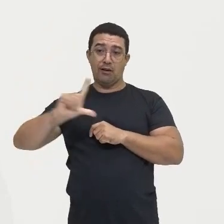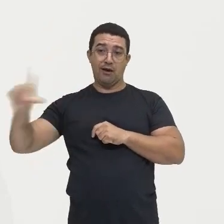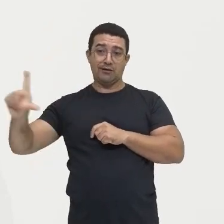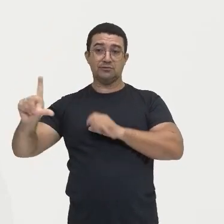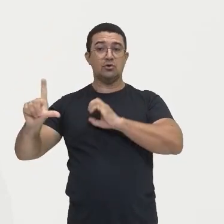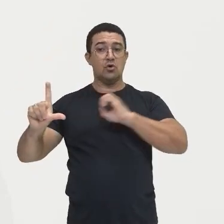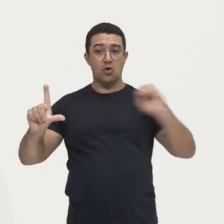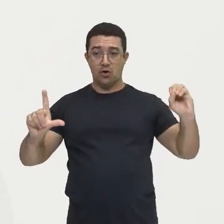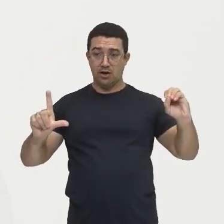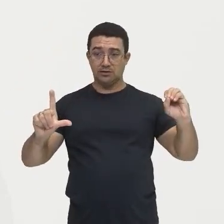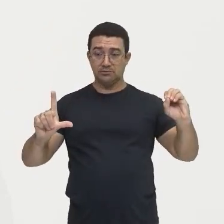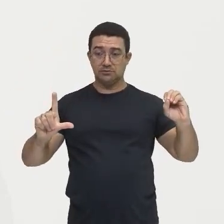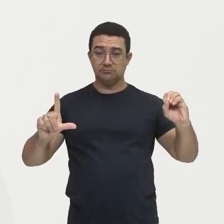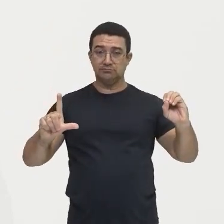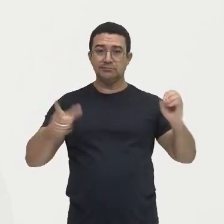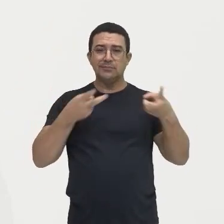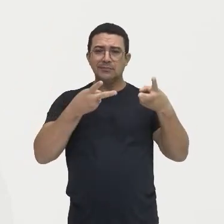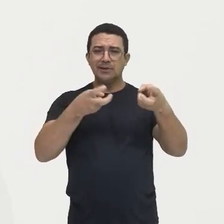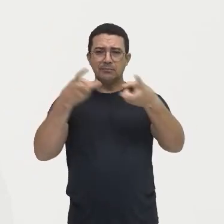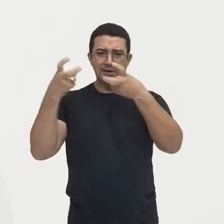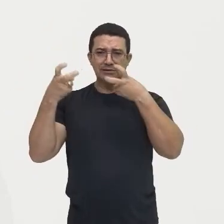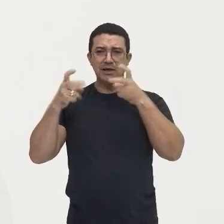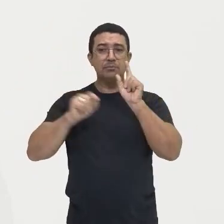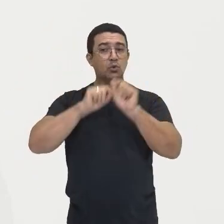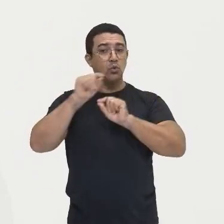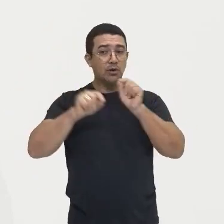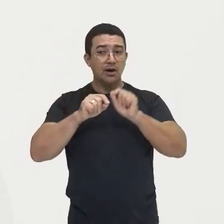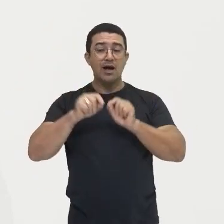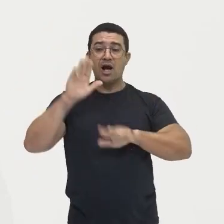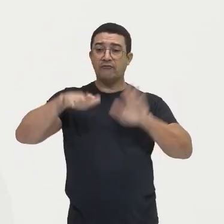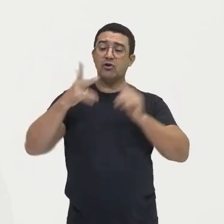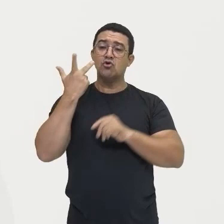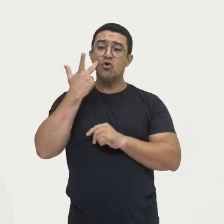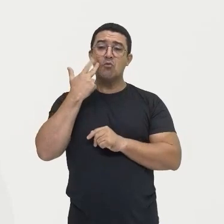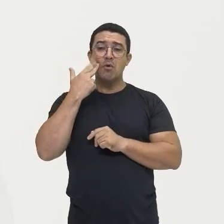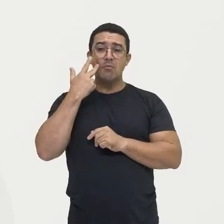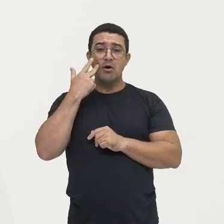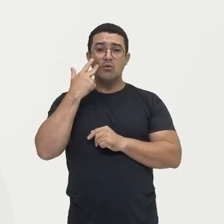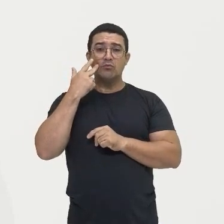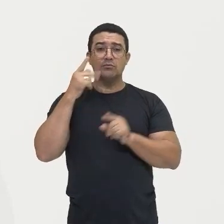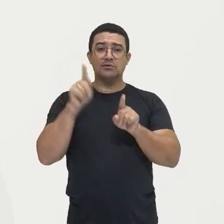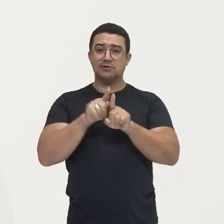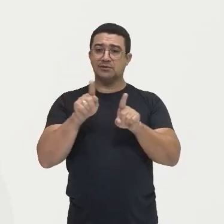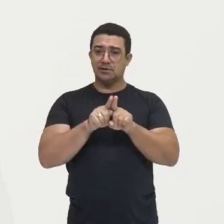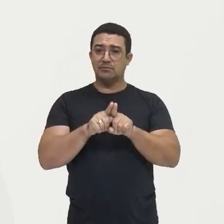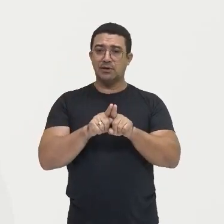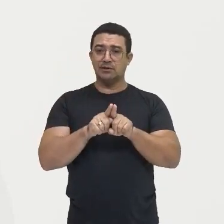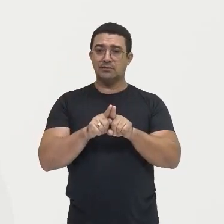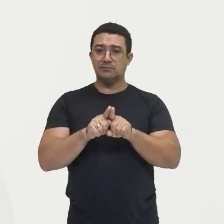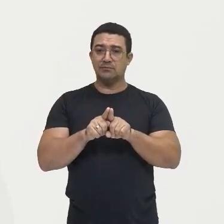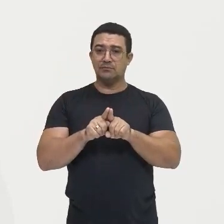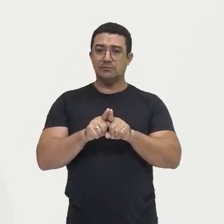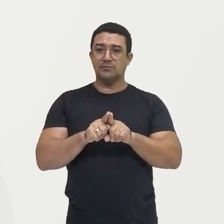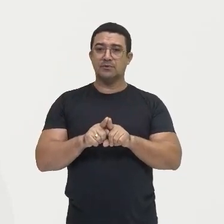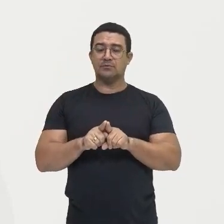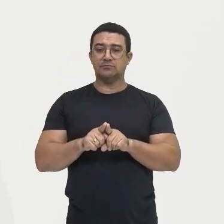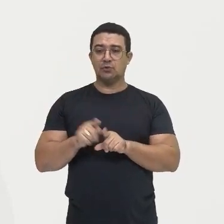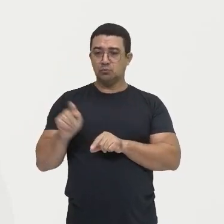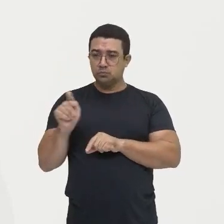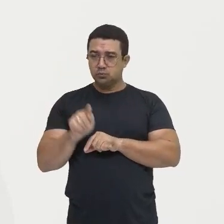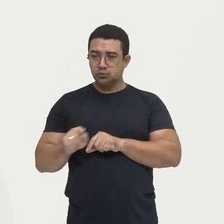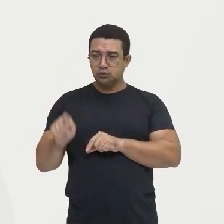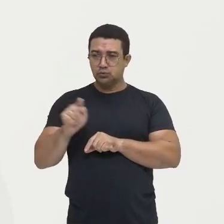e oeste. A gente observa a orientação normalmente em um pequeno cantinho aqui no nosso mapa. Pode ser